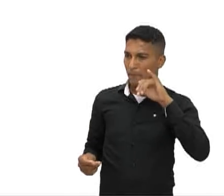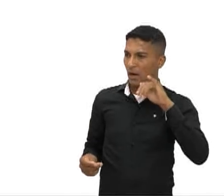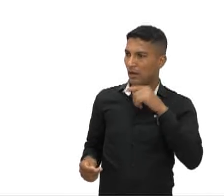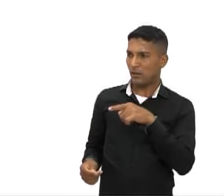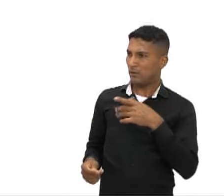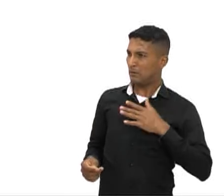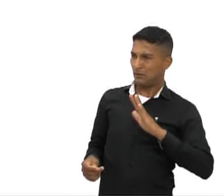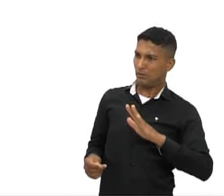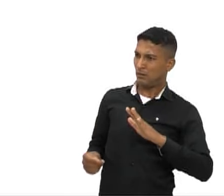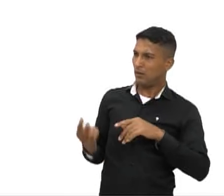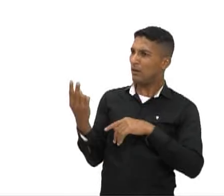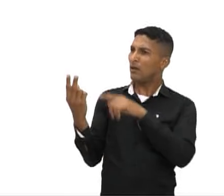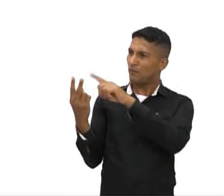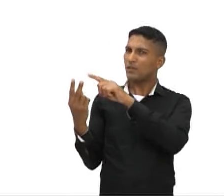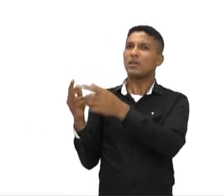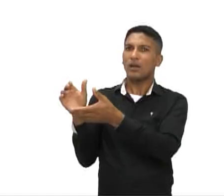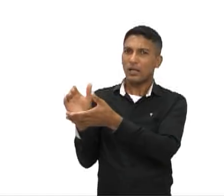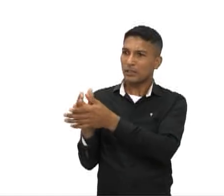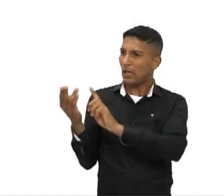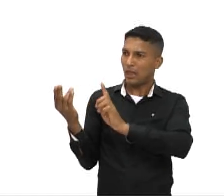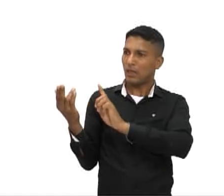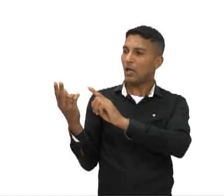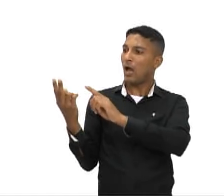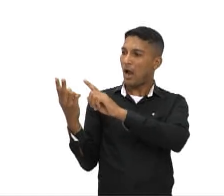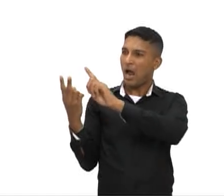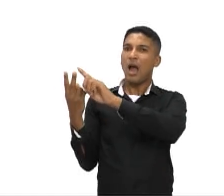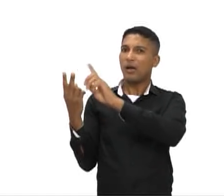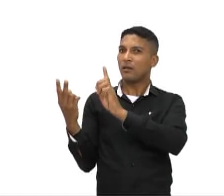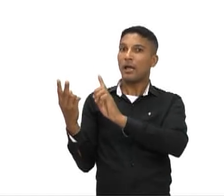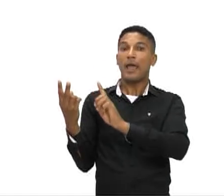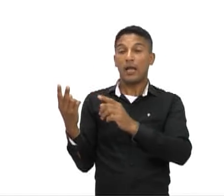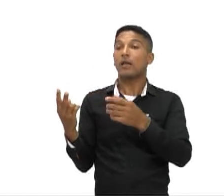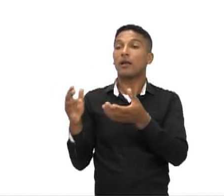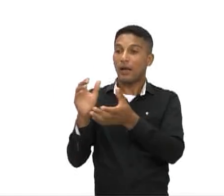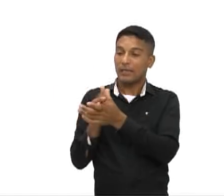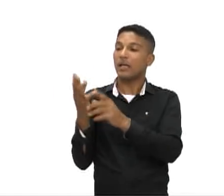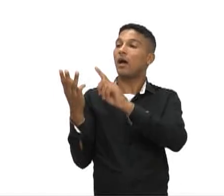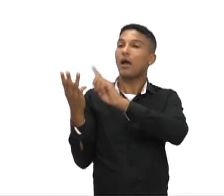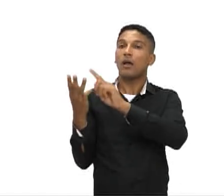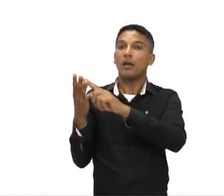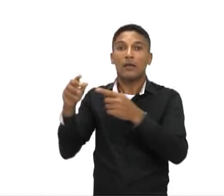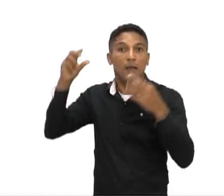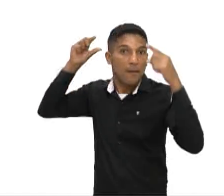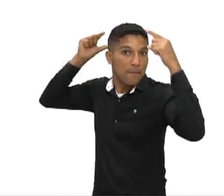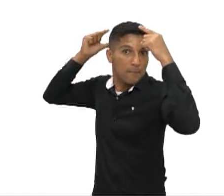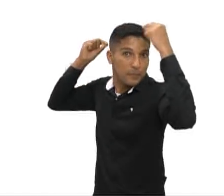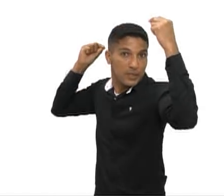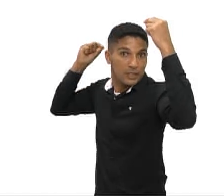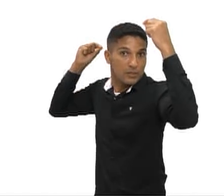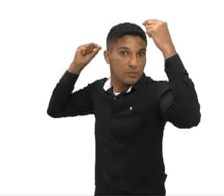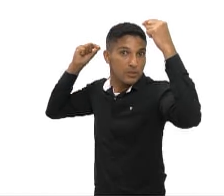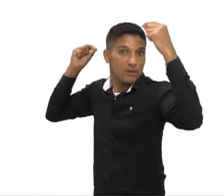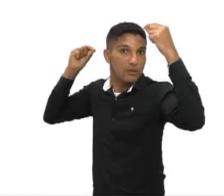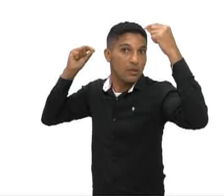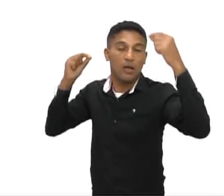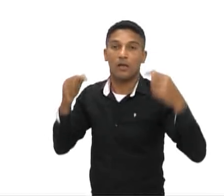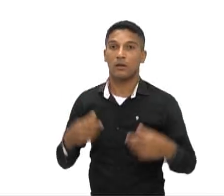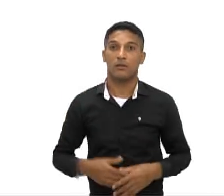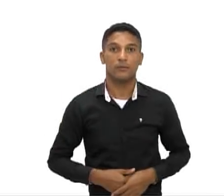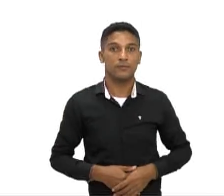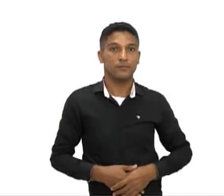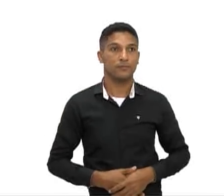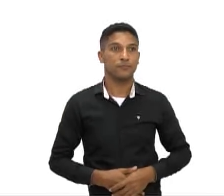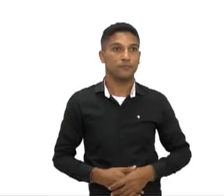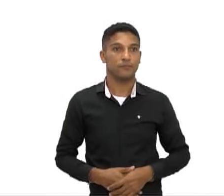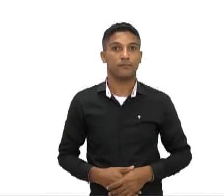príncipe encantado e assumir a forma de humana. Na verdade, foram os pais de Fiona que pediram